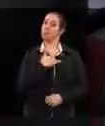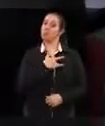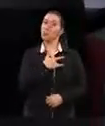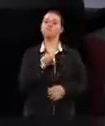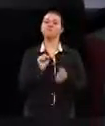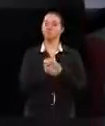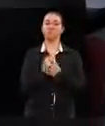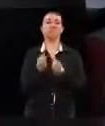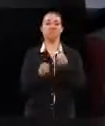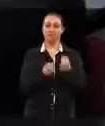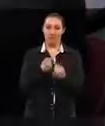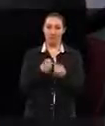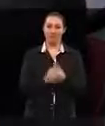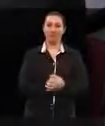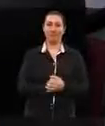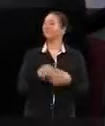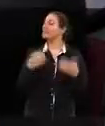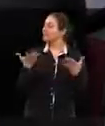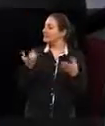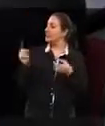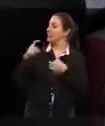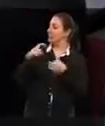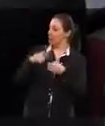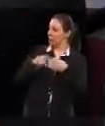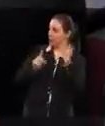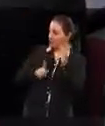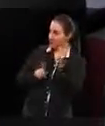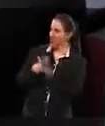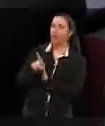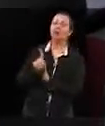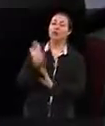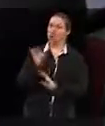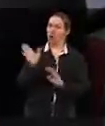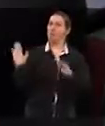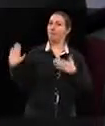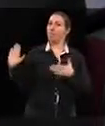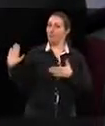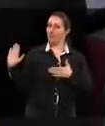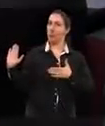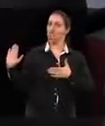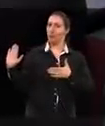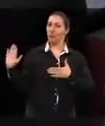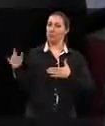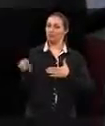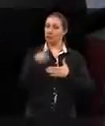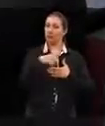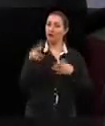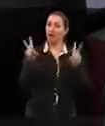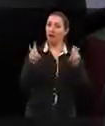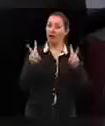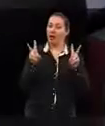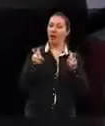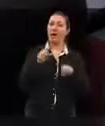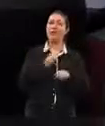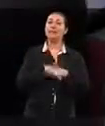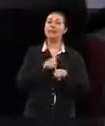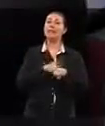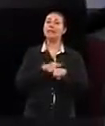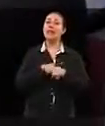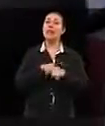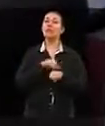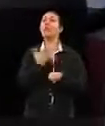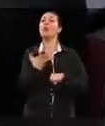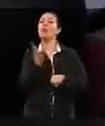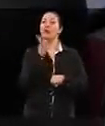emagrecimento saudável. Exato. Fernanda, retomando então, a questão, como eu havia prometido aos nossos telespectadores, que iríamos falar da questão do